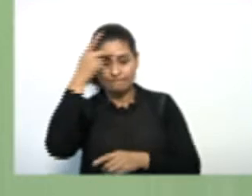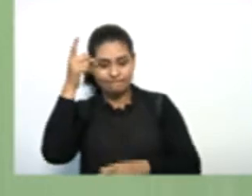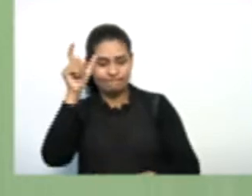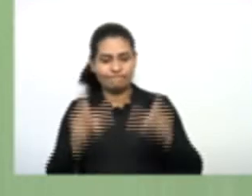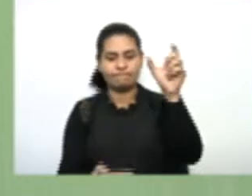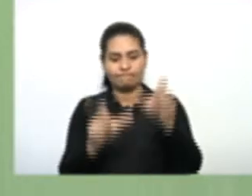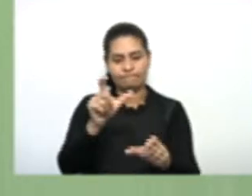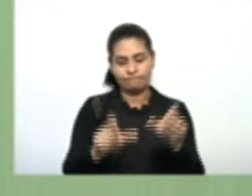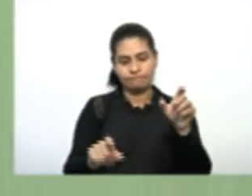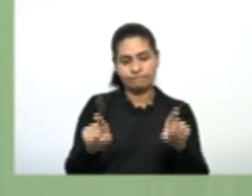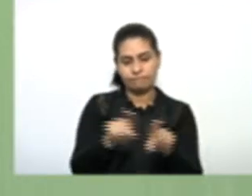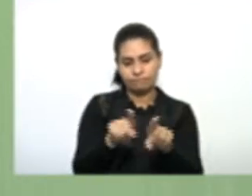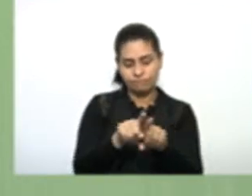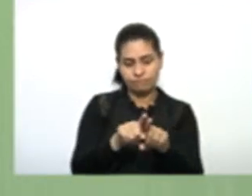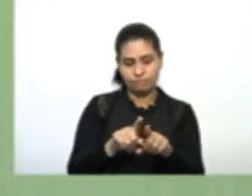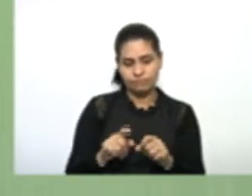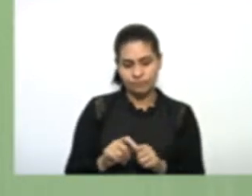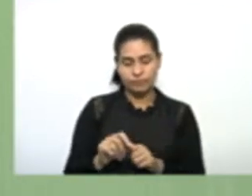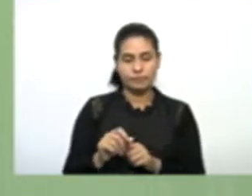que